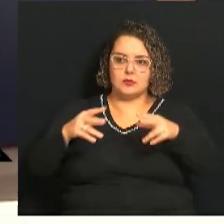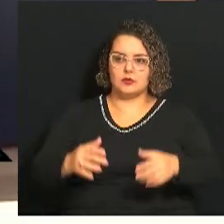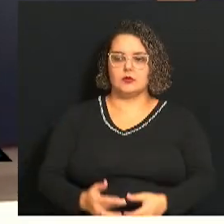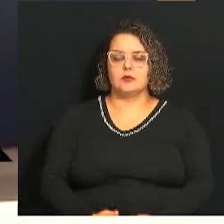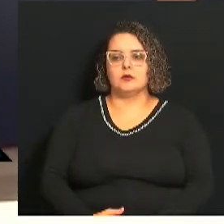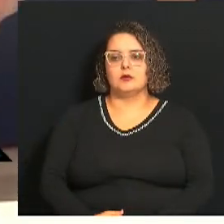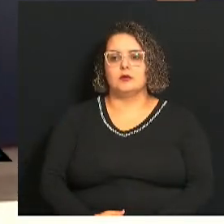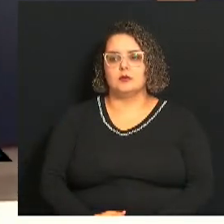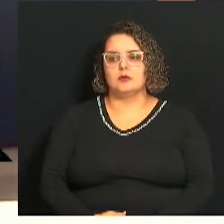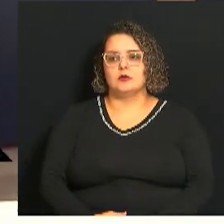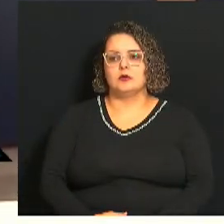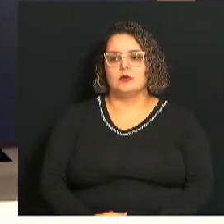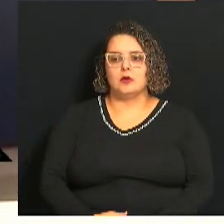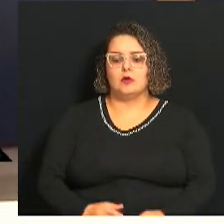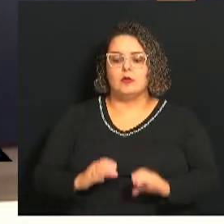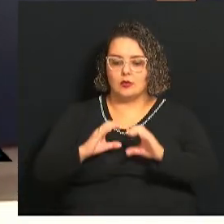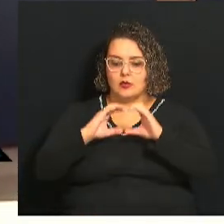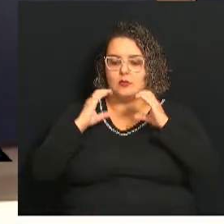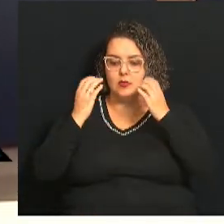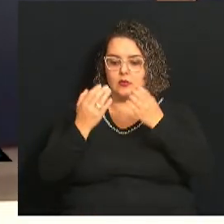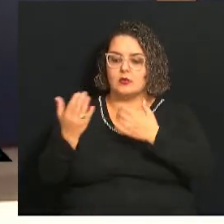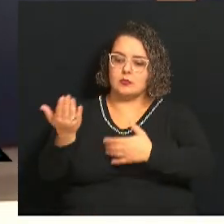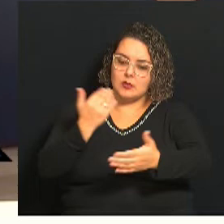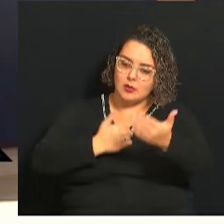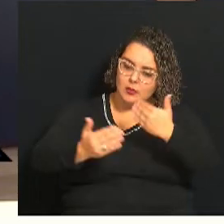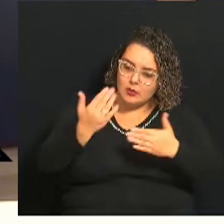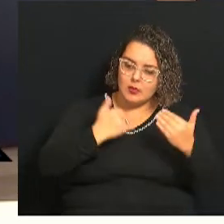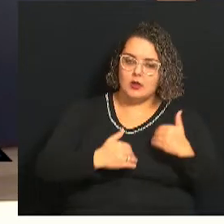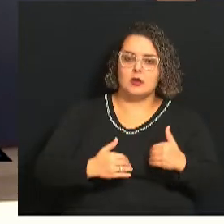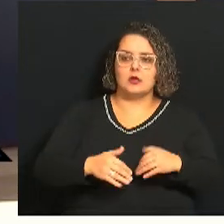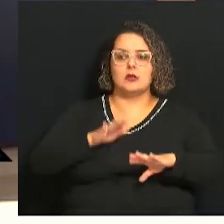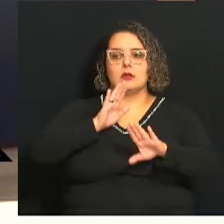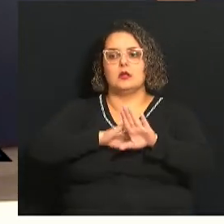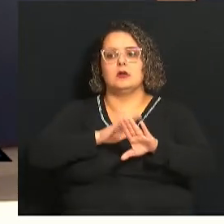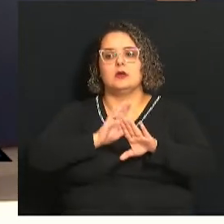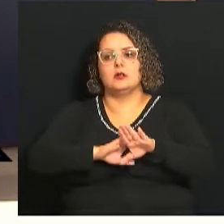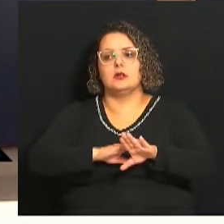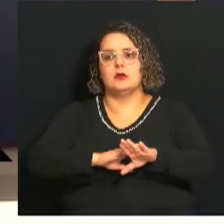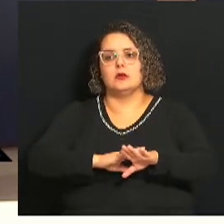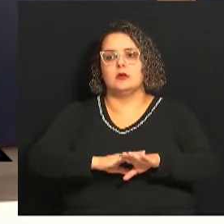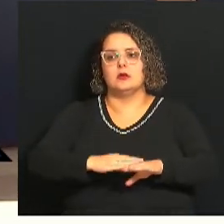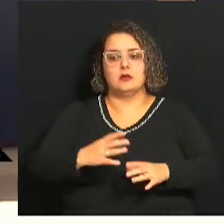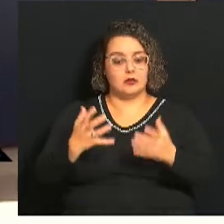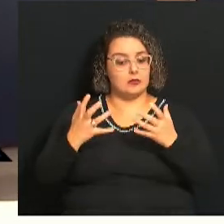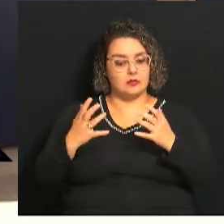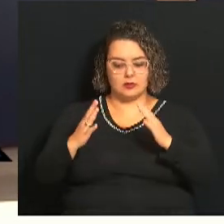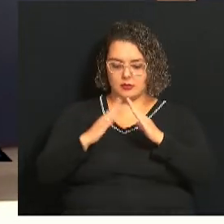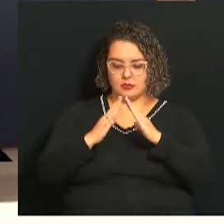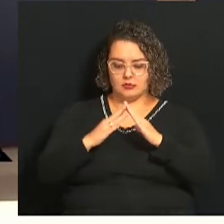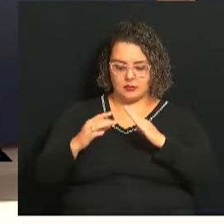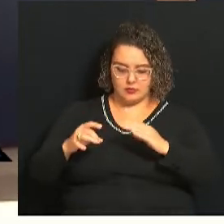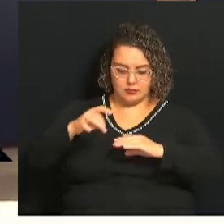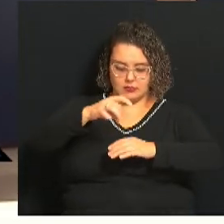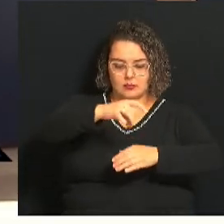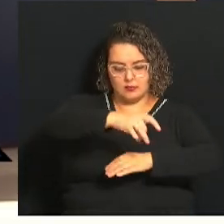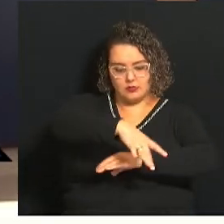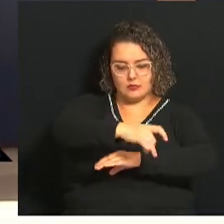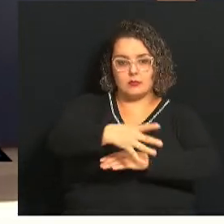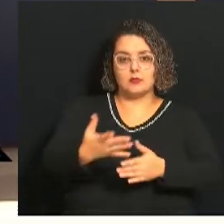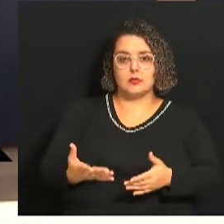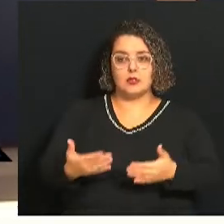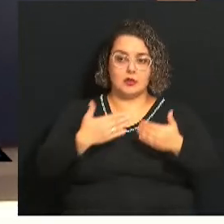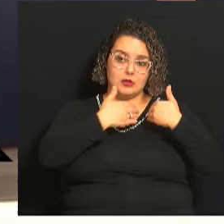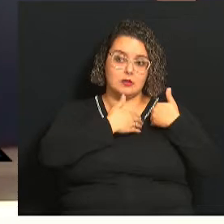a comunidade e que a solicitação parta do munícipe. Eu quero árvore na frente da minha casa. E ele se corresponsabilizar também